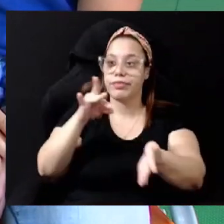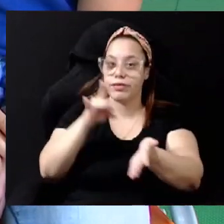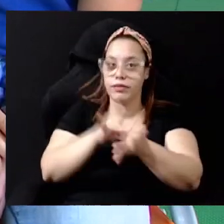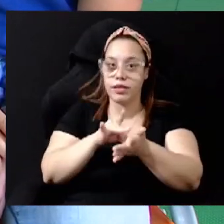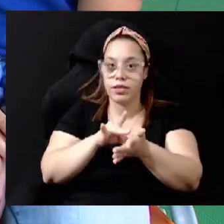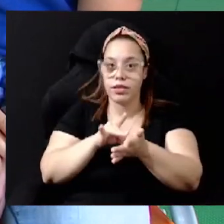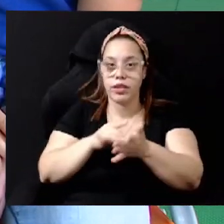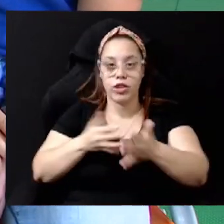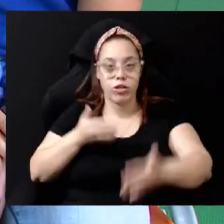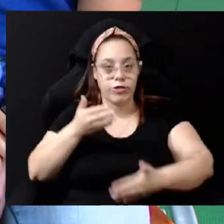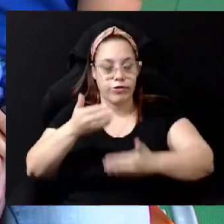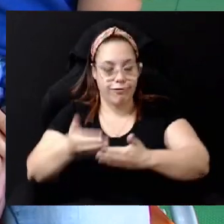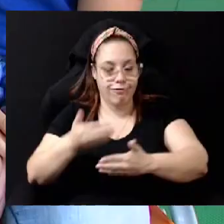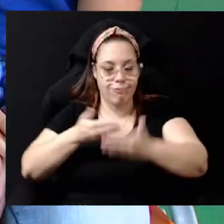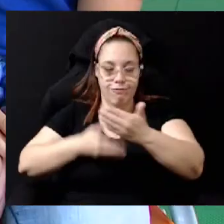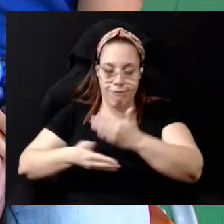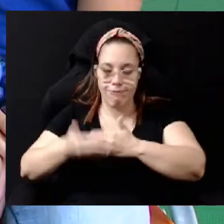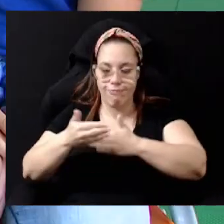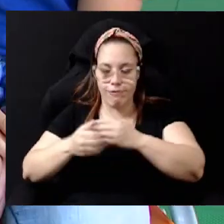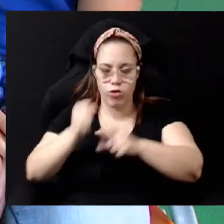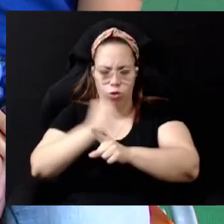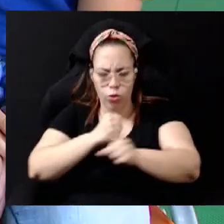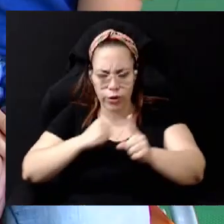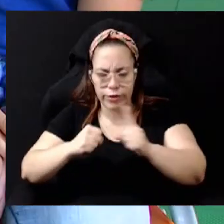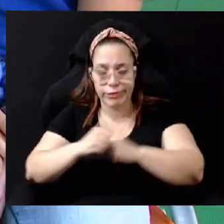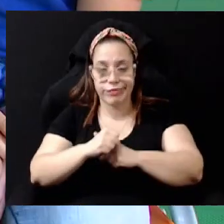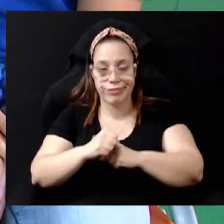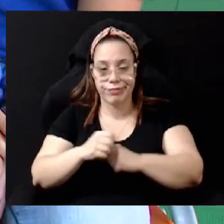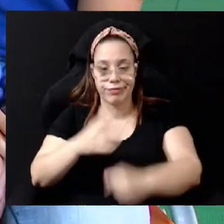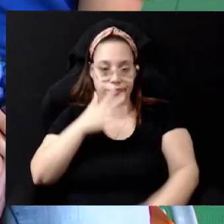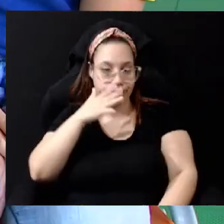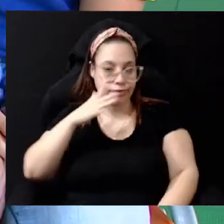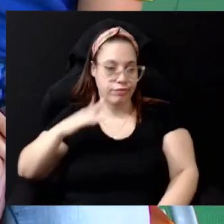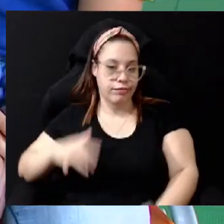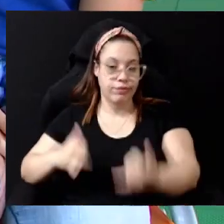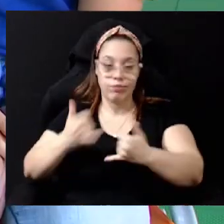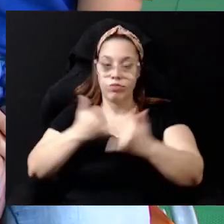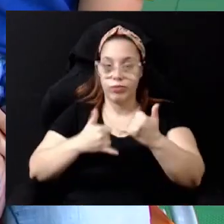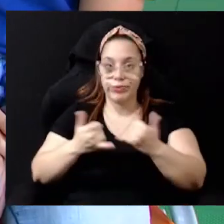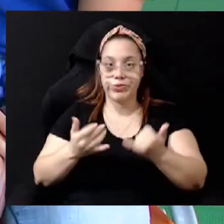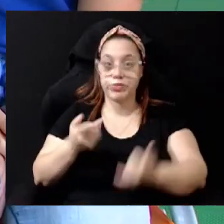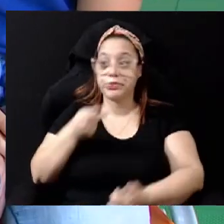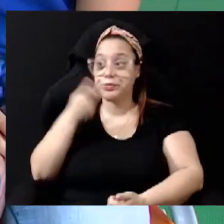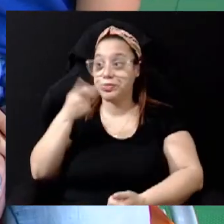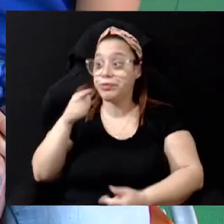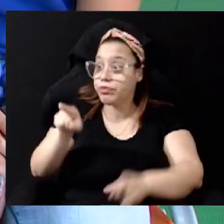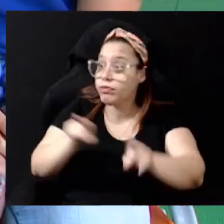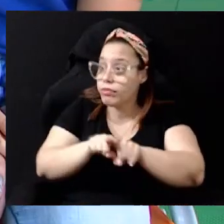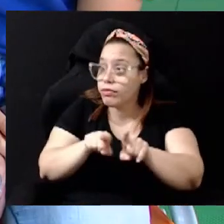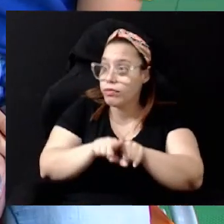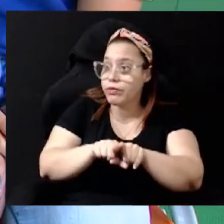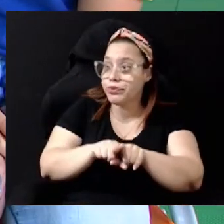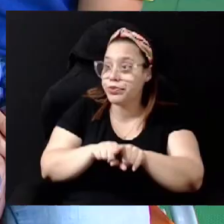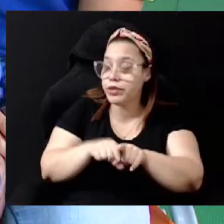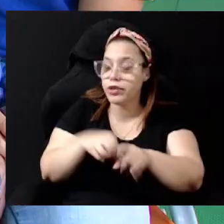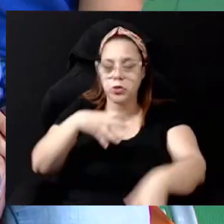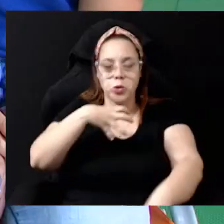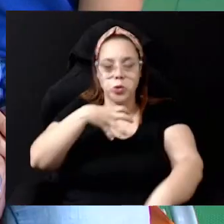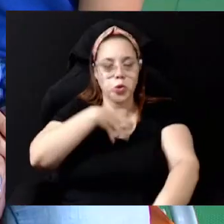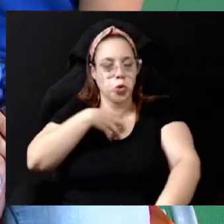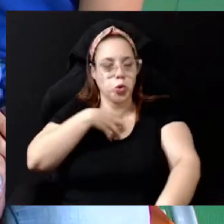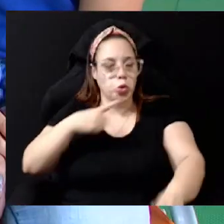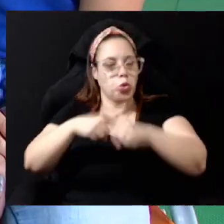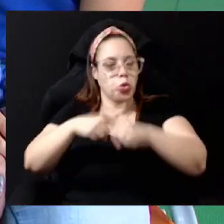fato, não é, rola aquela socialização entre as crianças e tudo mais. Muito. Como você diz também, não é, esse